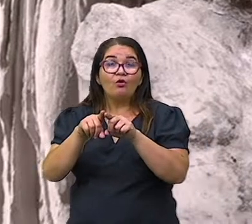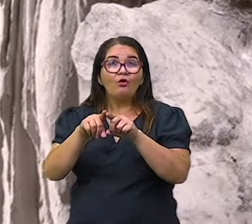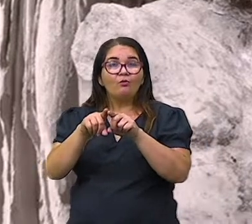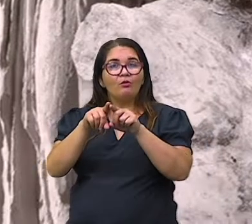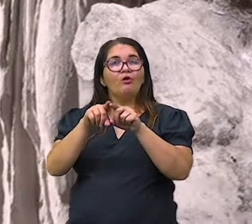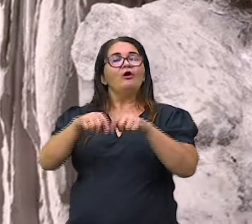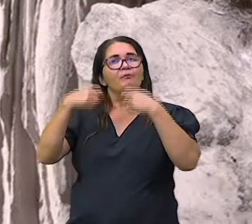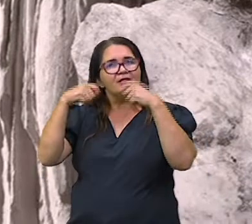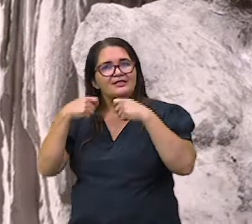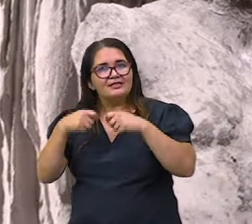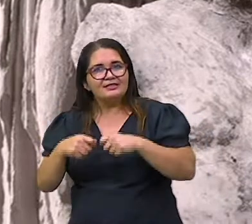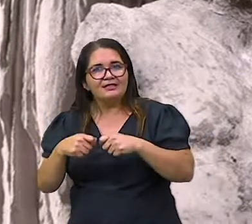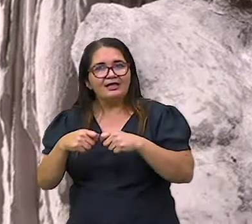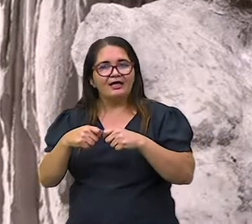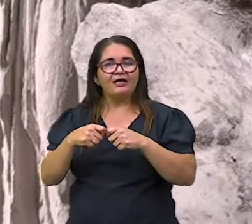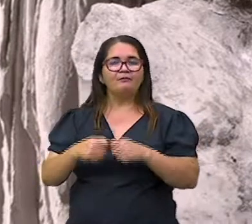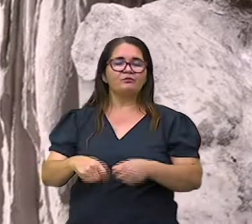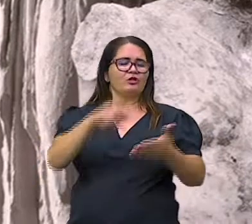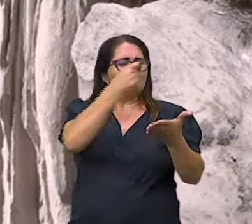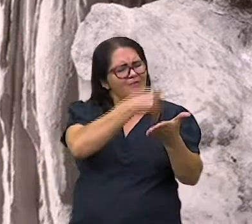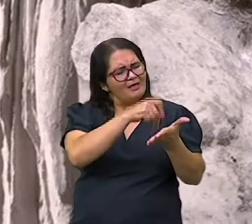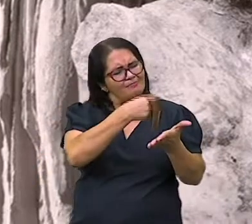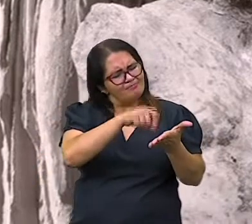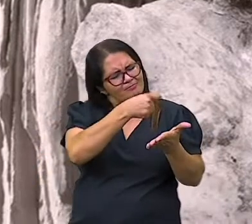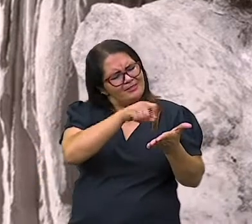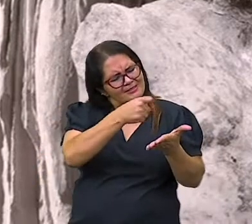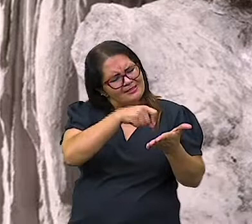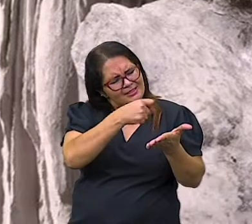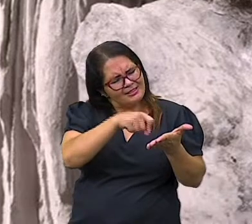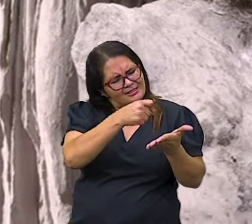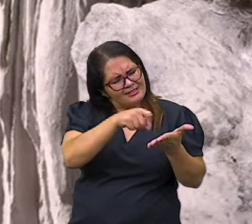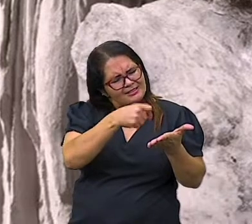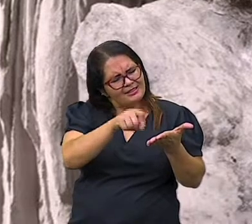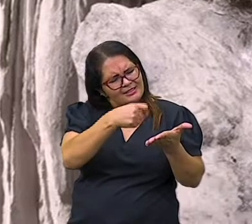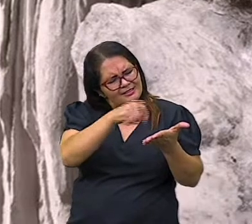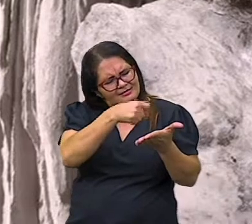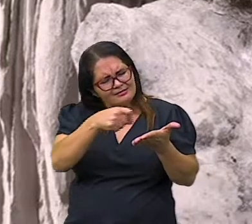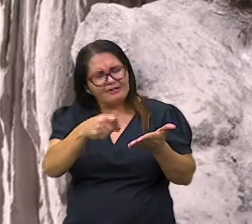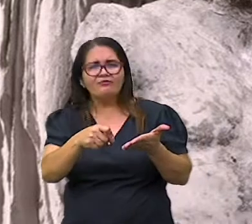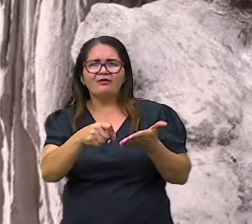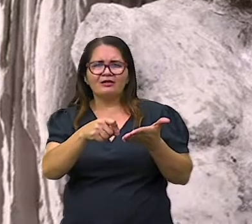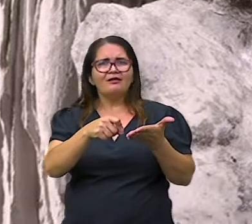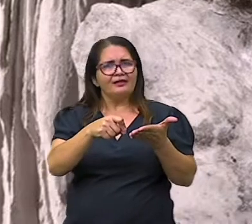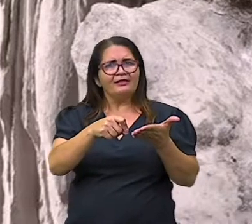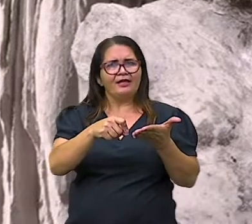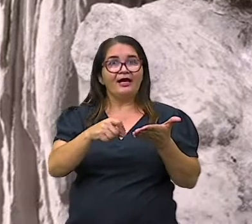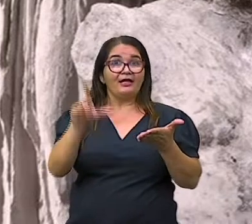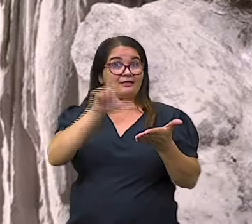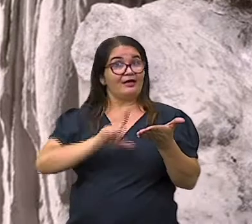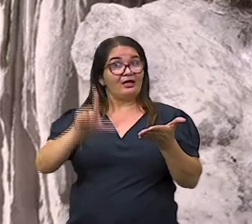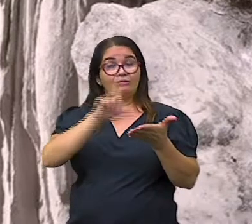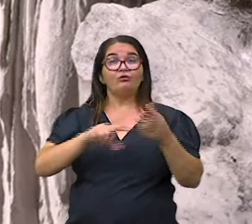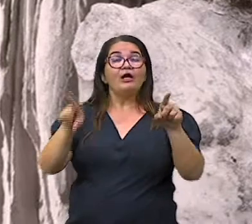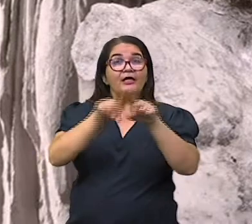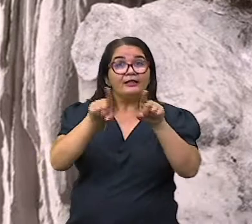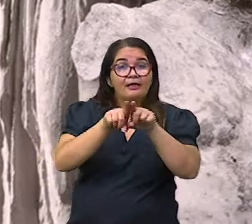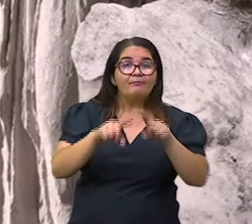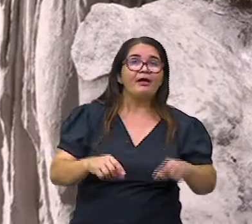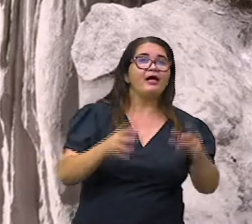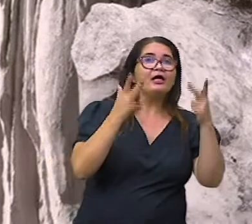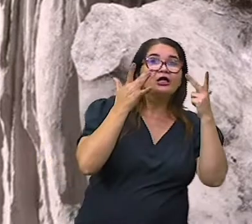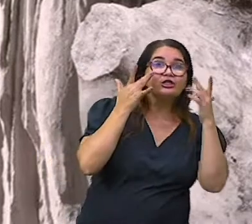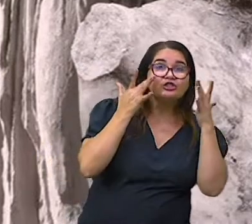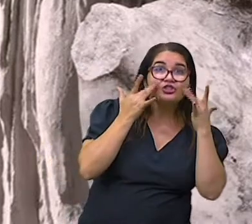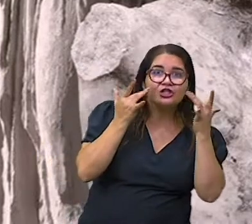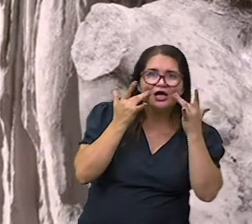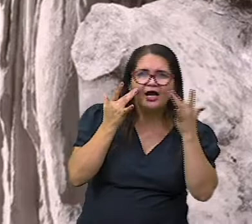precisamos dessa arte escrita para obtermos o conhecimento, teatro, para rirmos